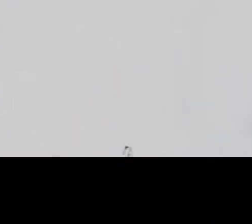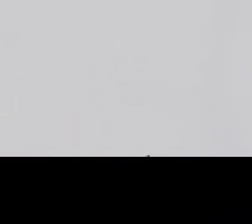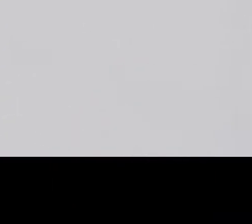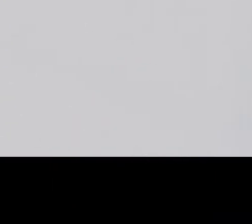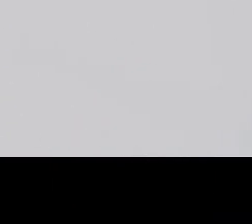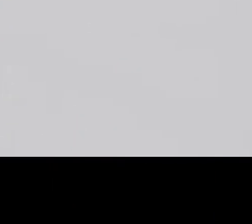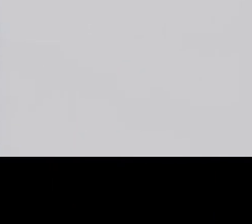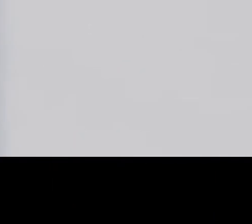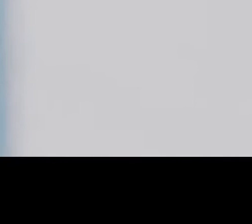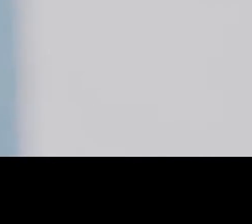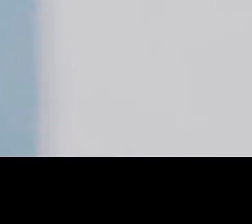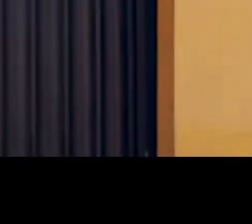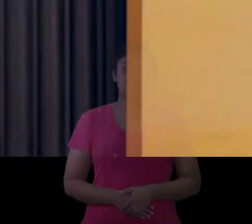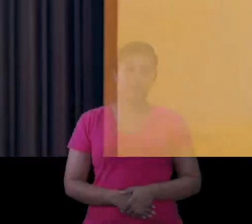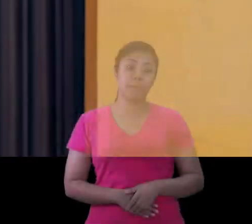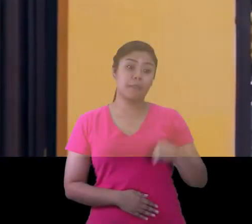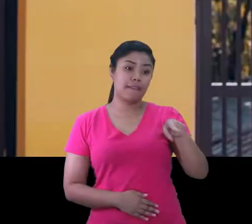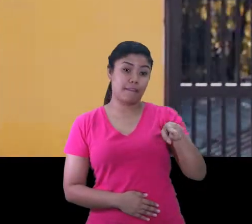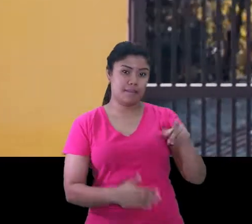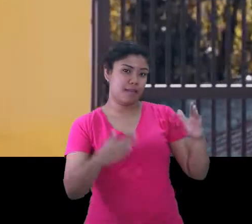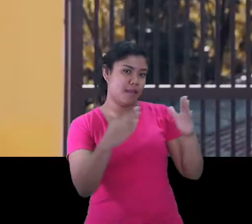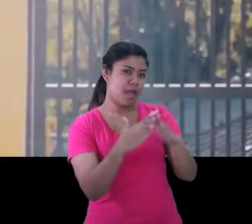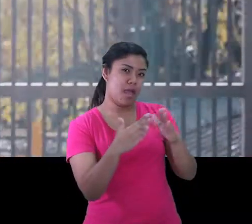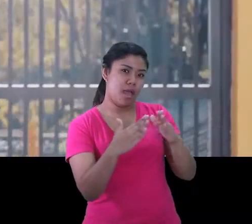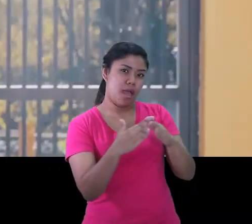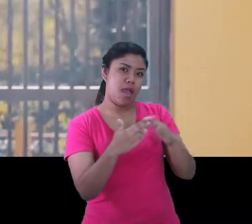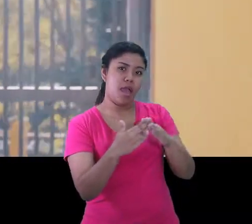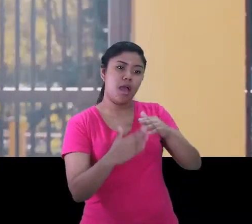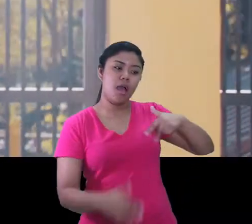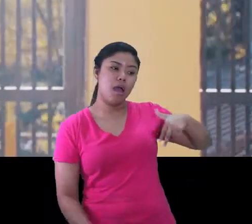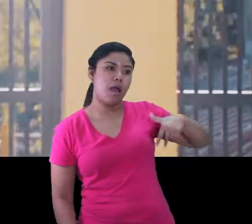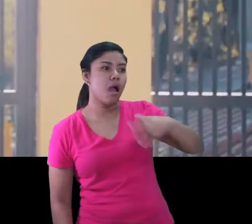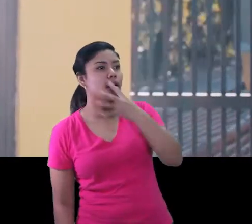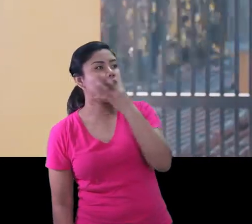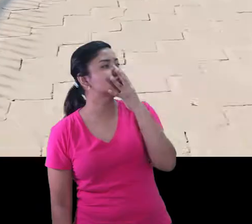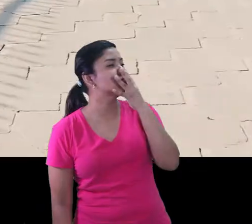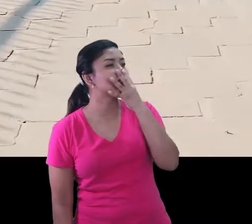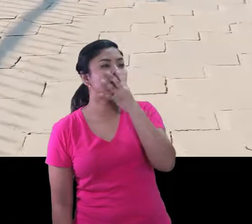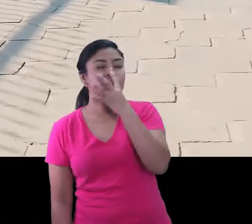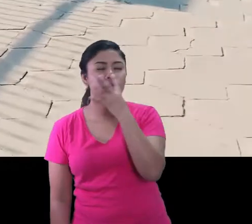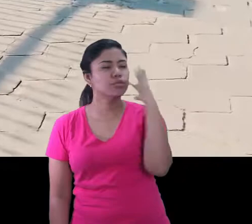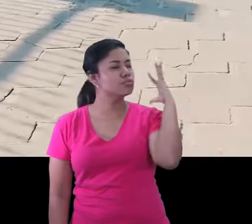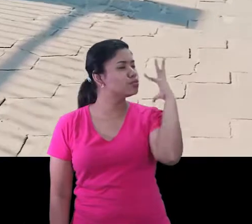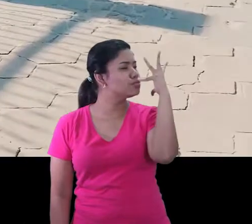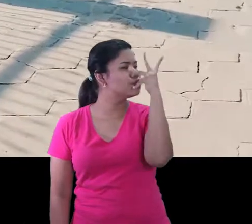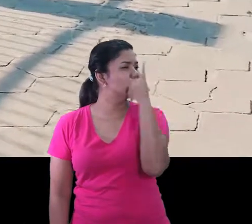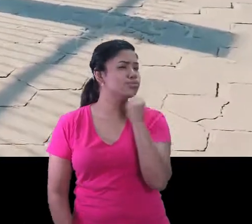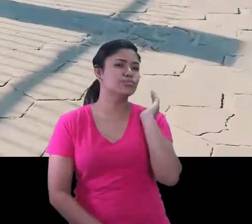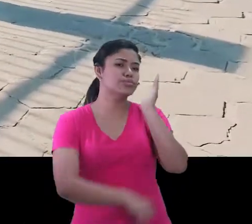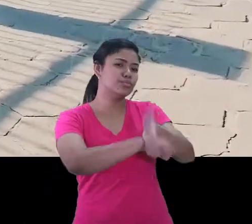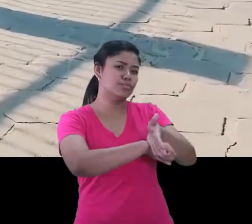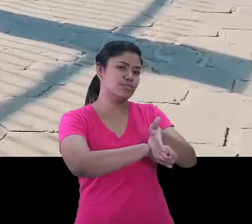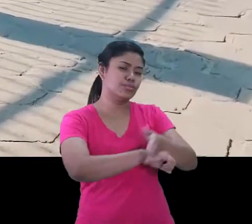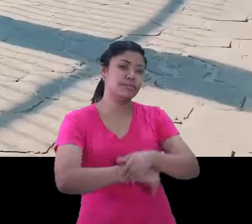carro do empadão que está passando. Aqui, essa casa, eu sempre fico olhando ela quando eu vou pra escola e é a casa